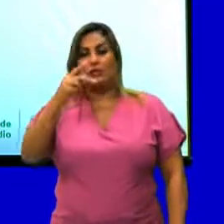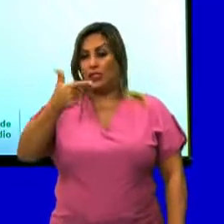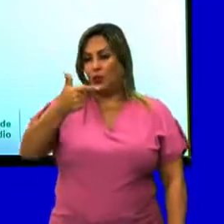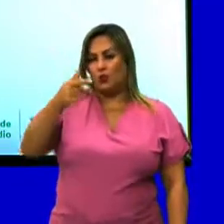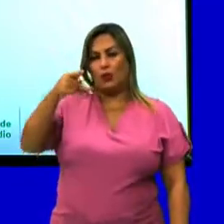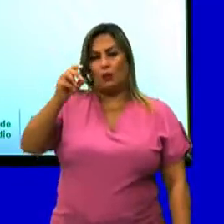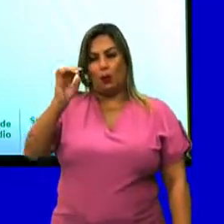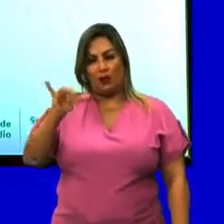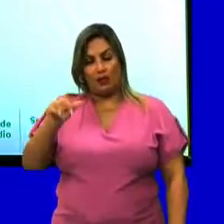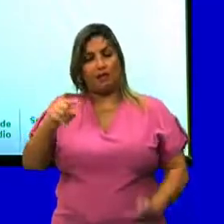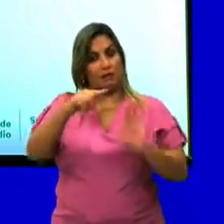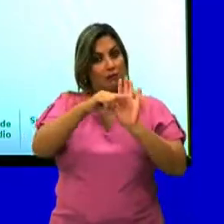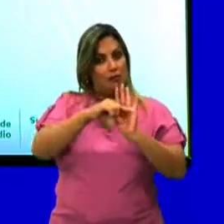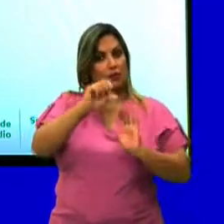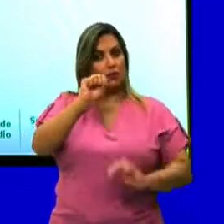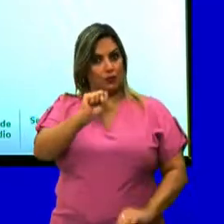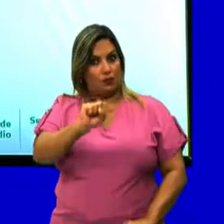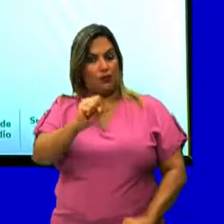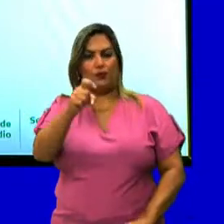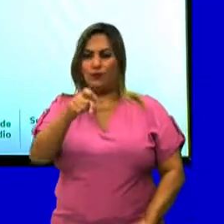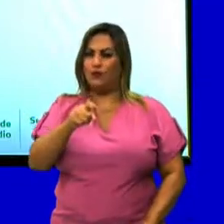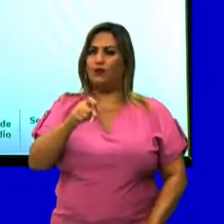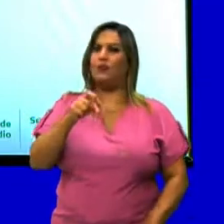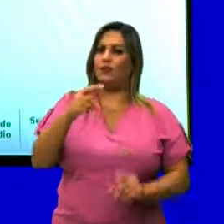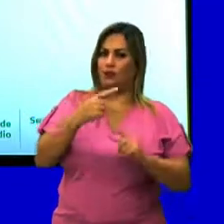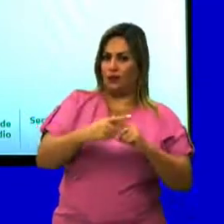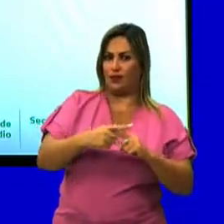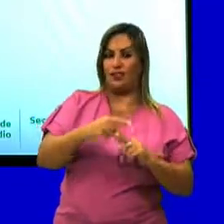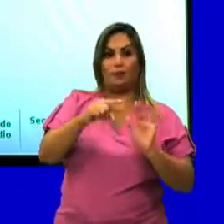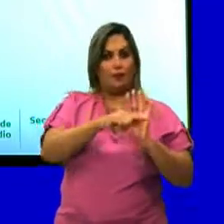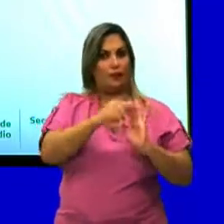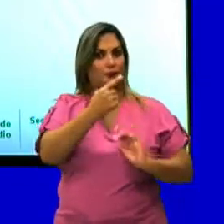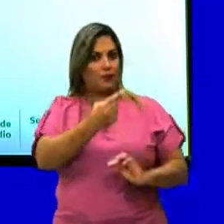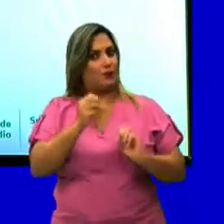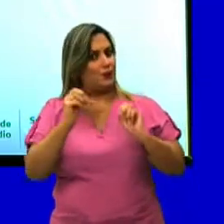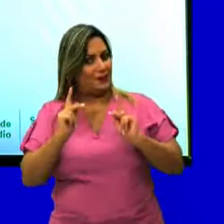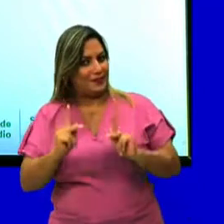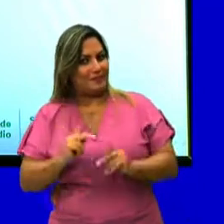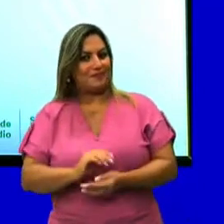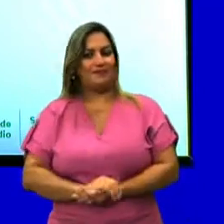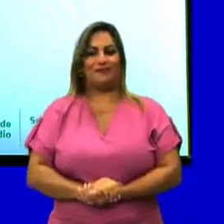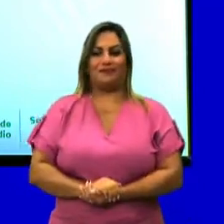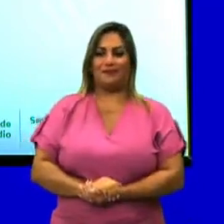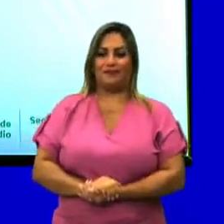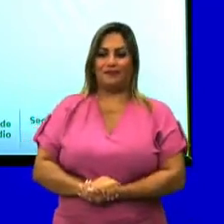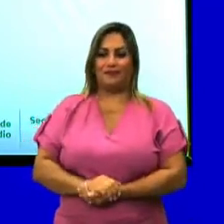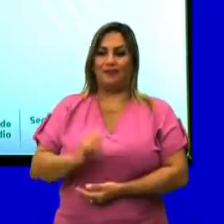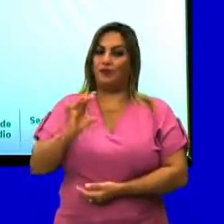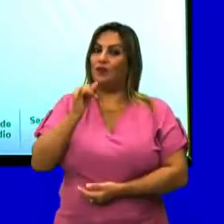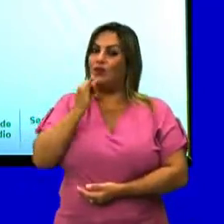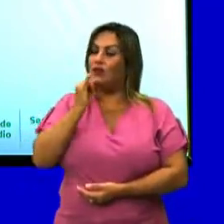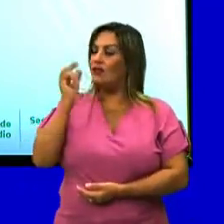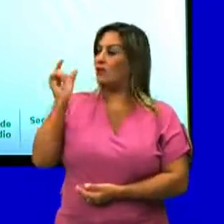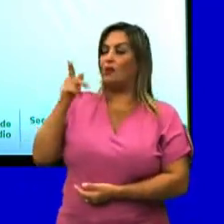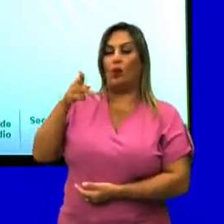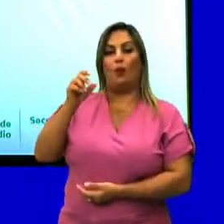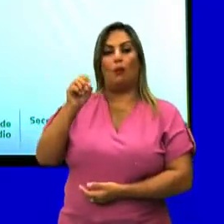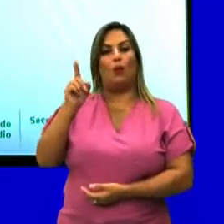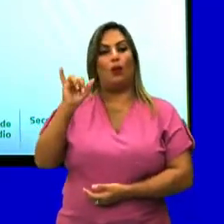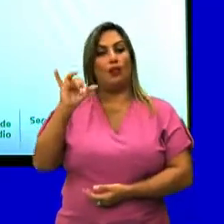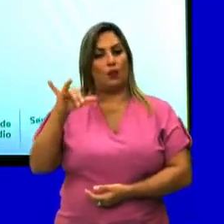- 8xx menos um OK aí então você que são exemplos de